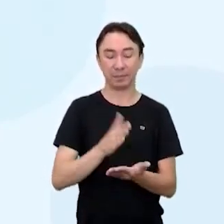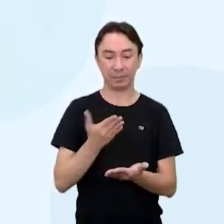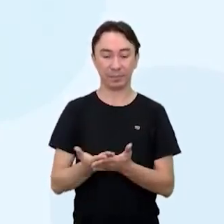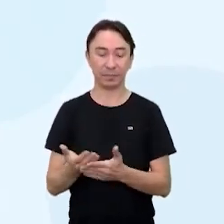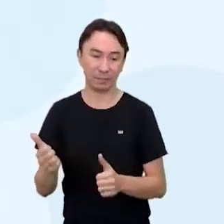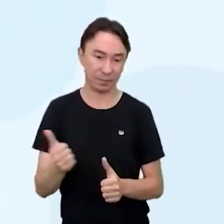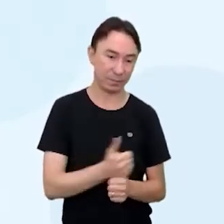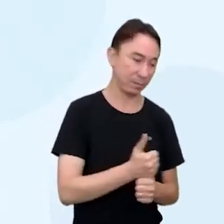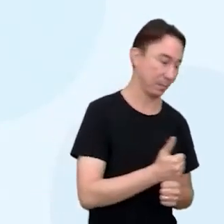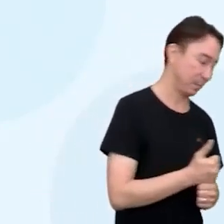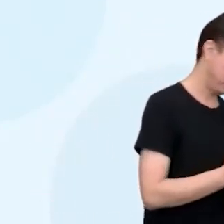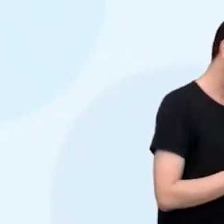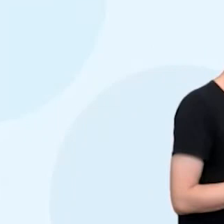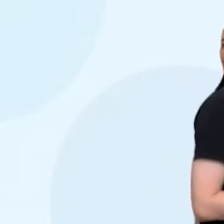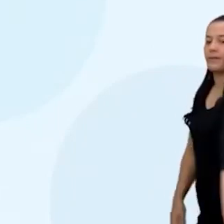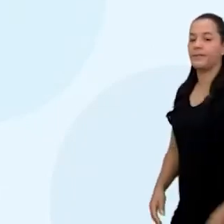a